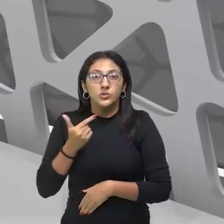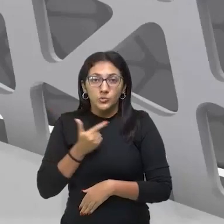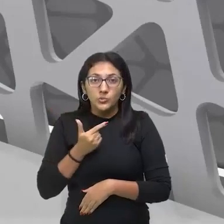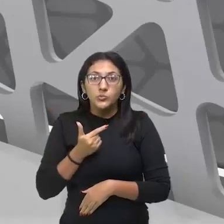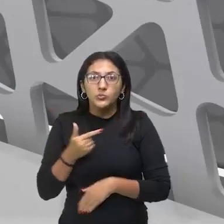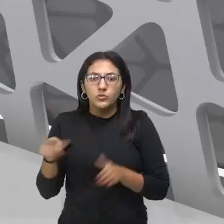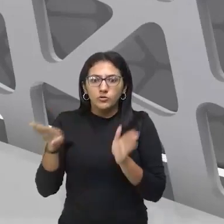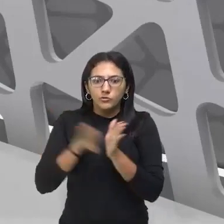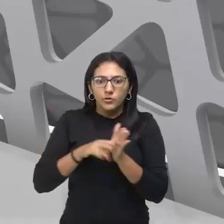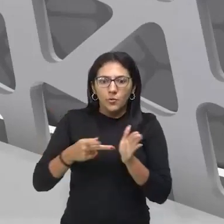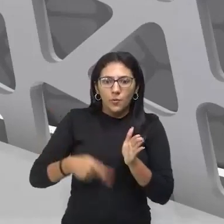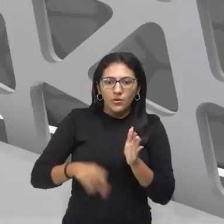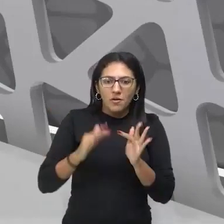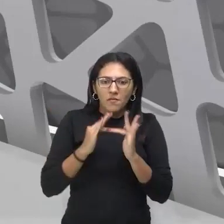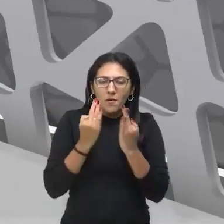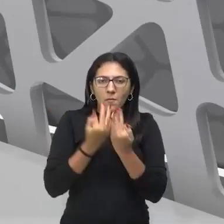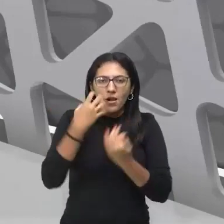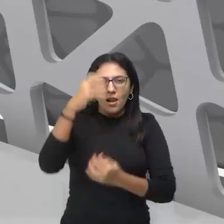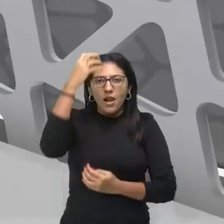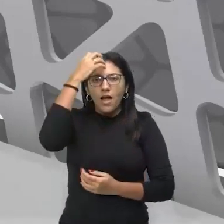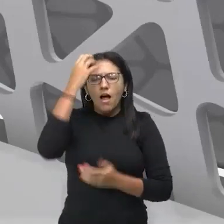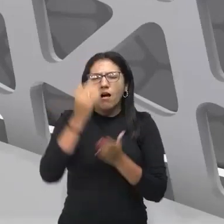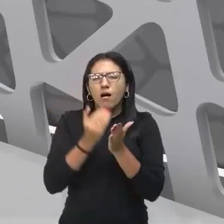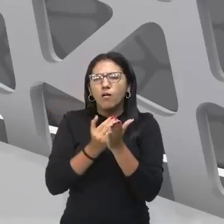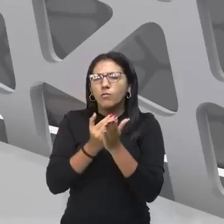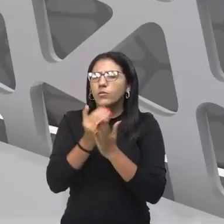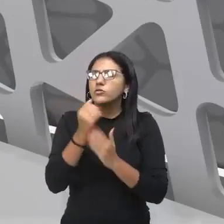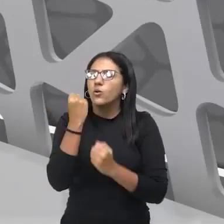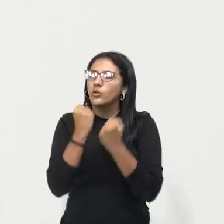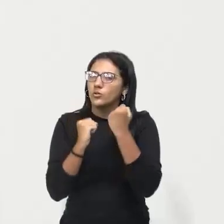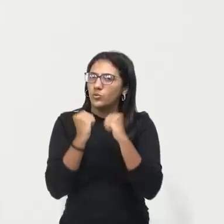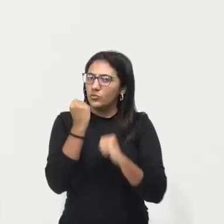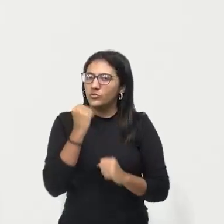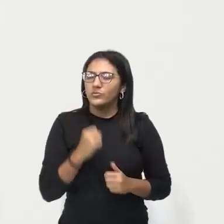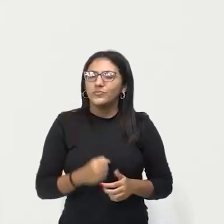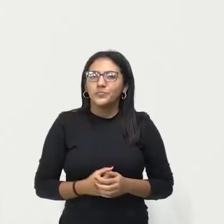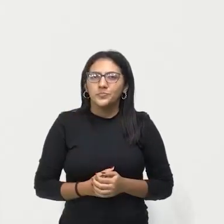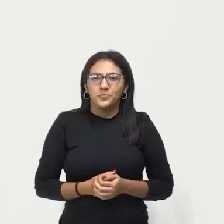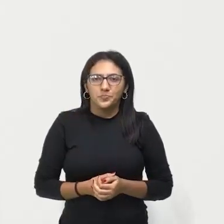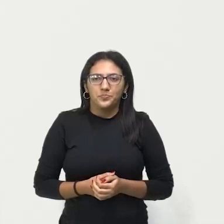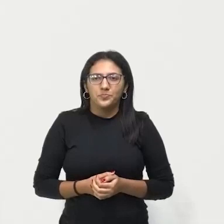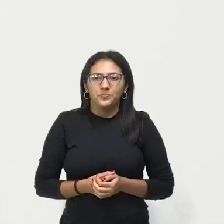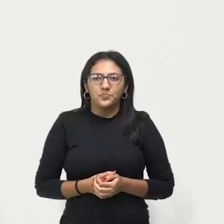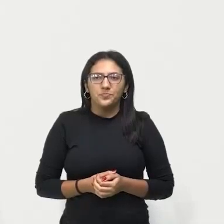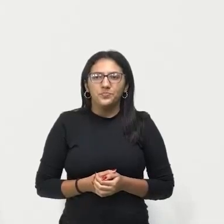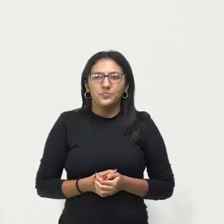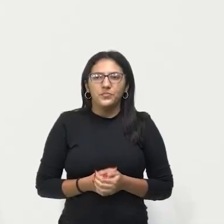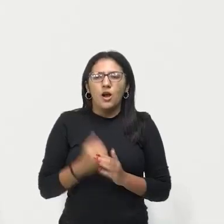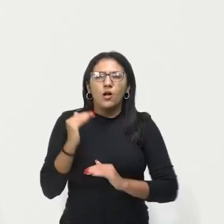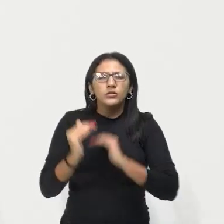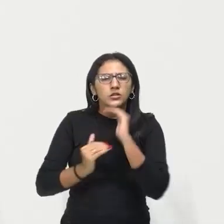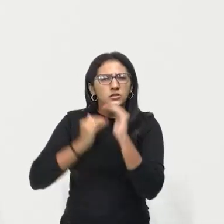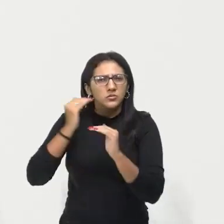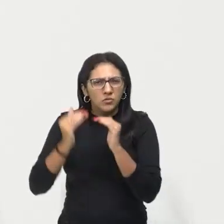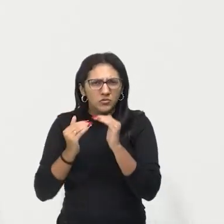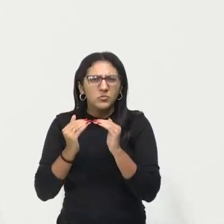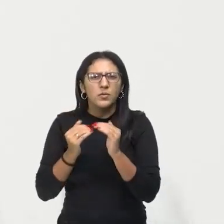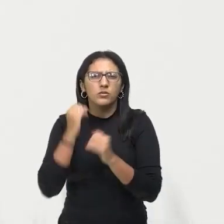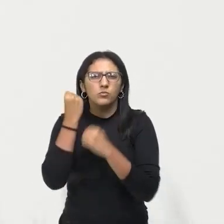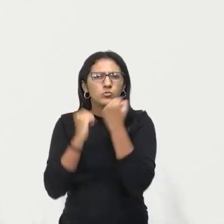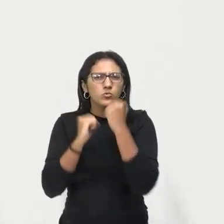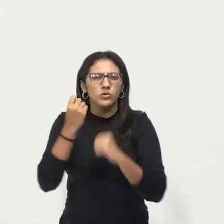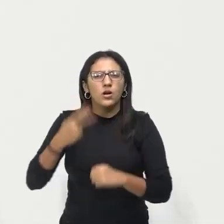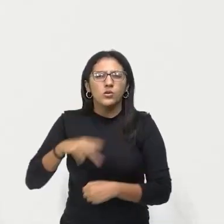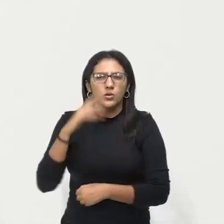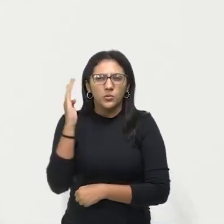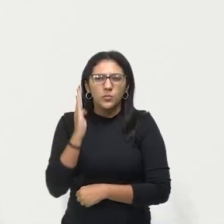para o Brasil, as primeiras indústrias. Acompanha com a gente na história. Então, o desenvolvimento do setor industrial no Brasil